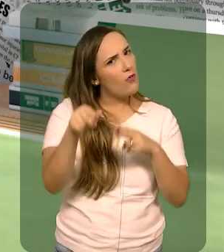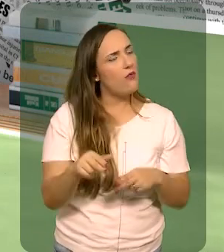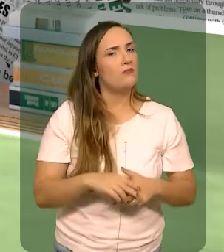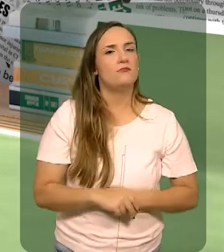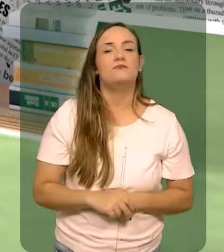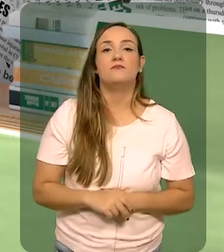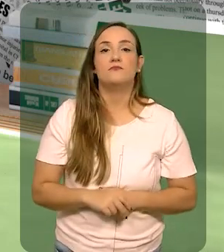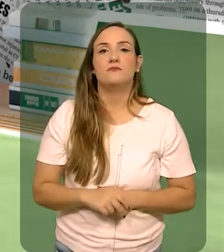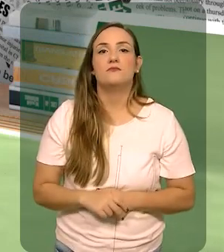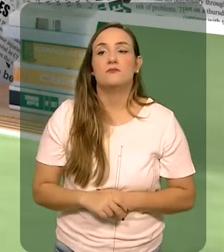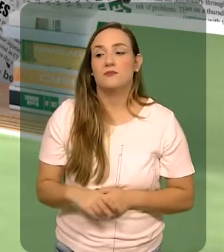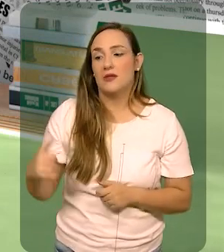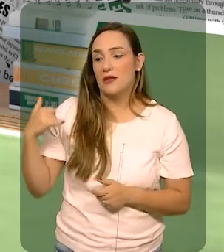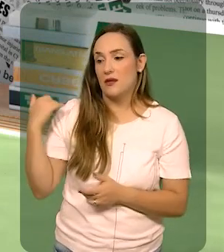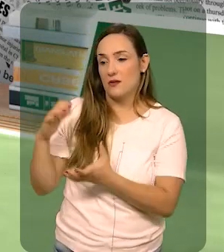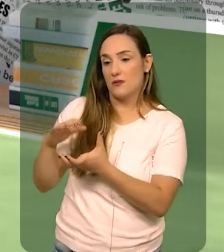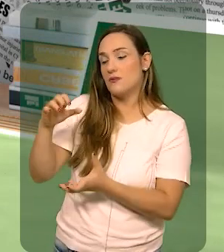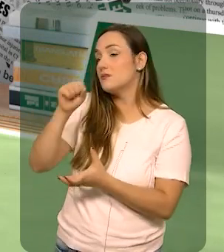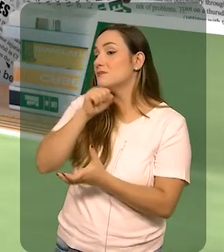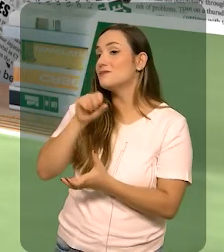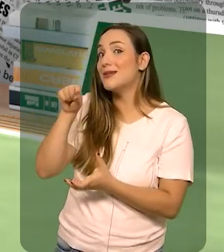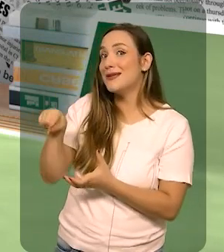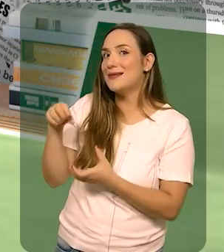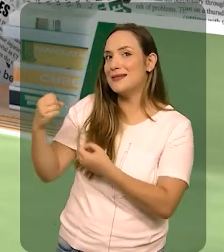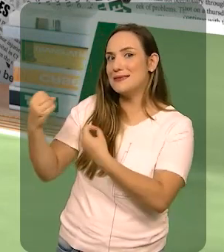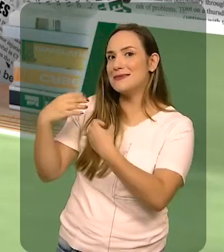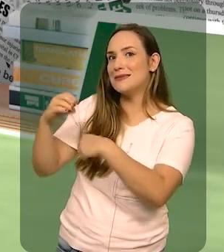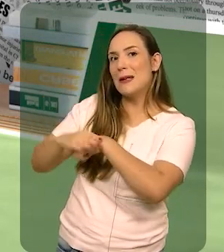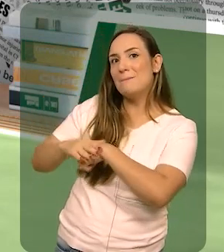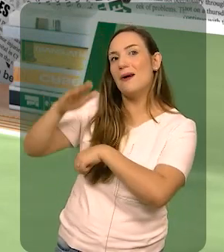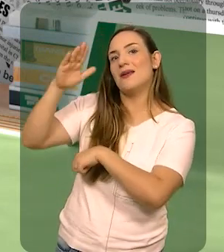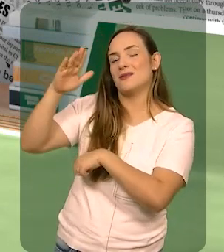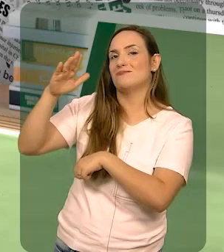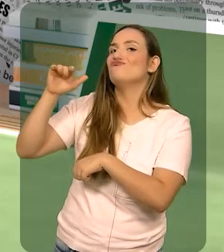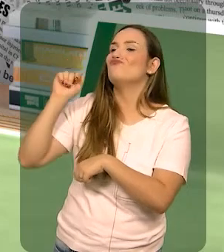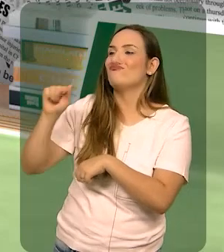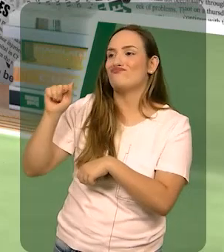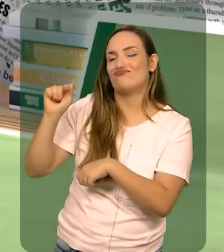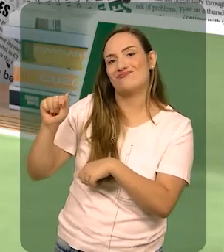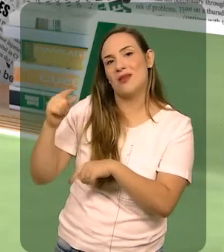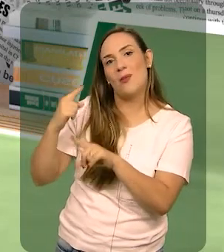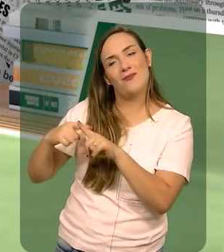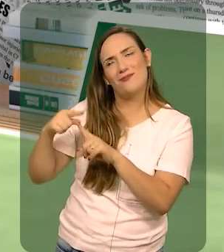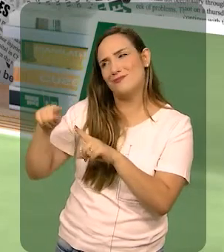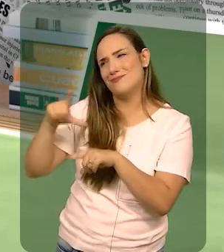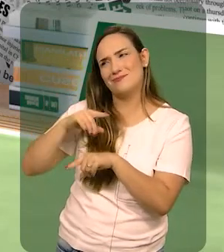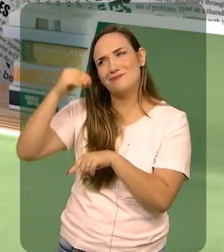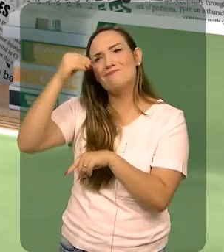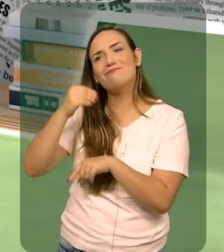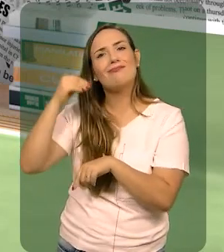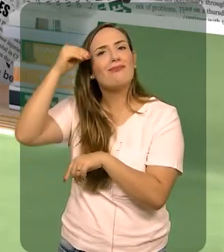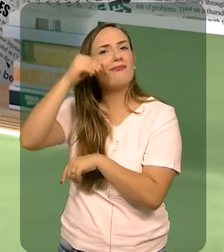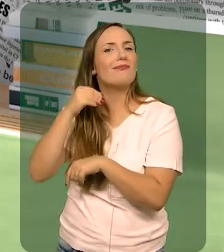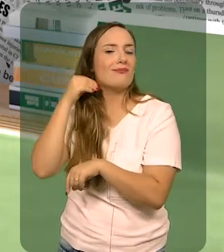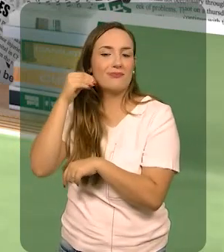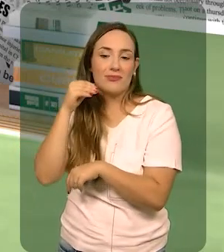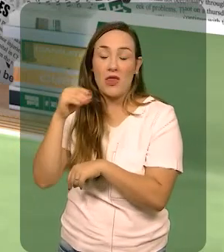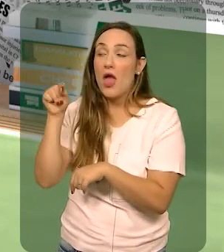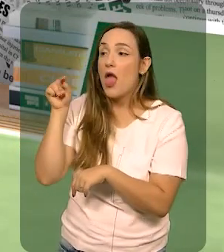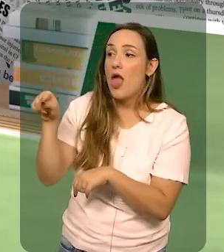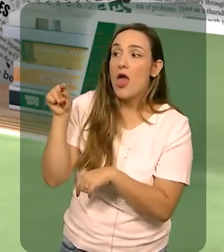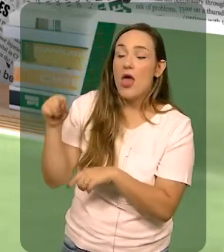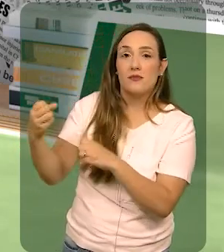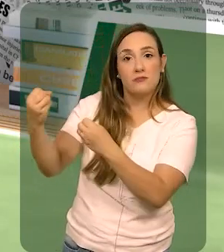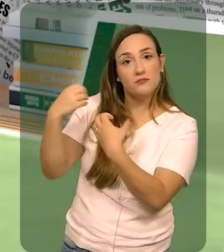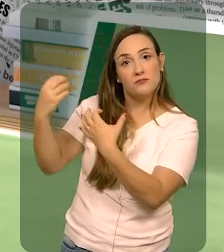tem, né? Que os anciões são as pessoas que mais nos ensinam. Por quê? Porque é ali que está a